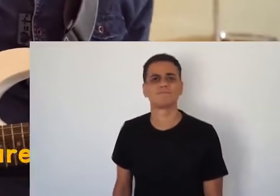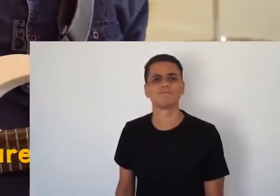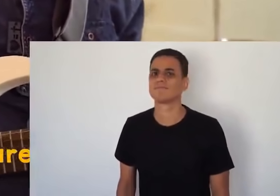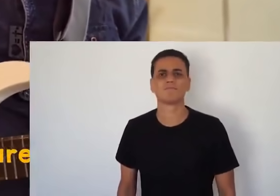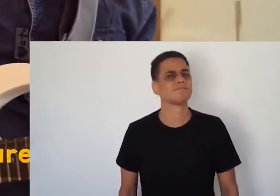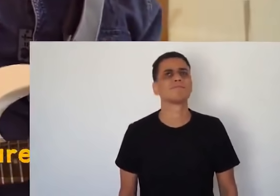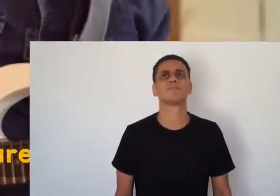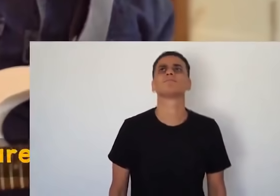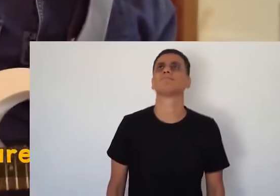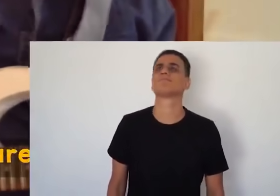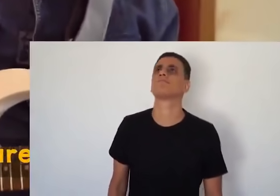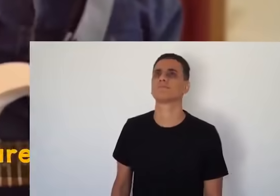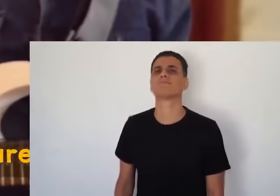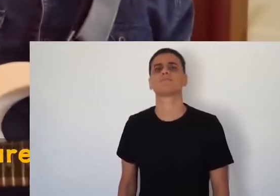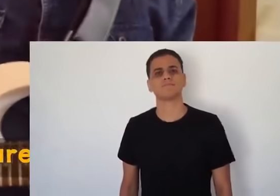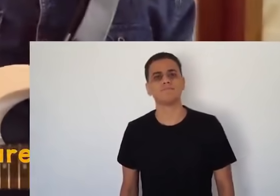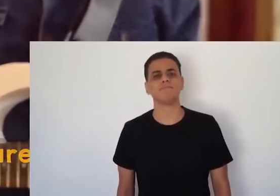amor.